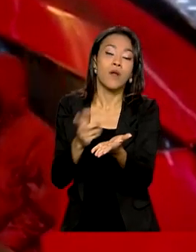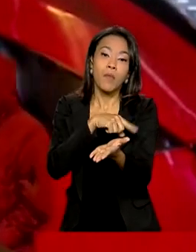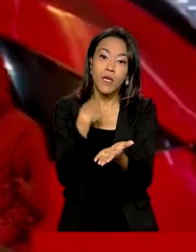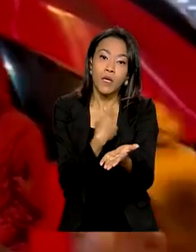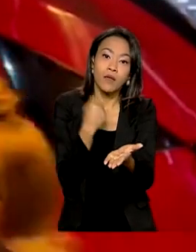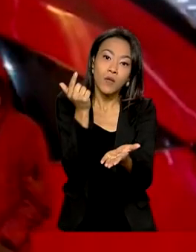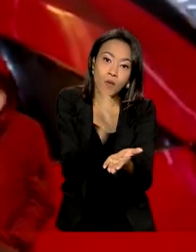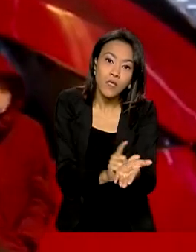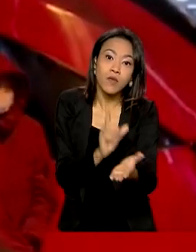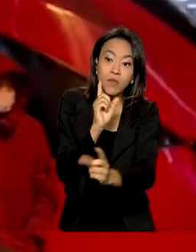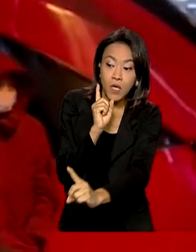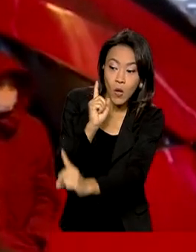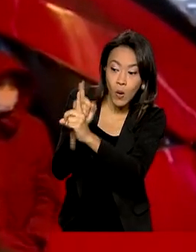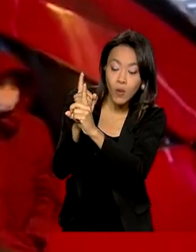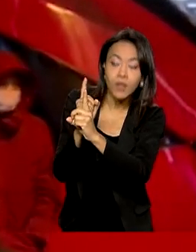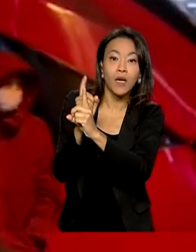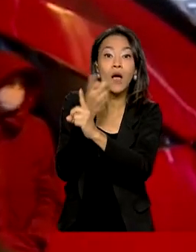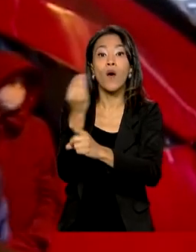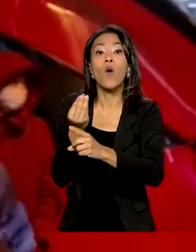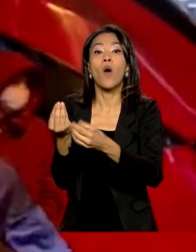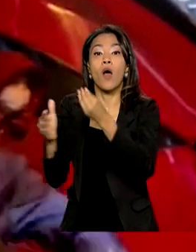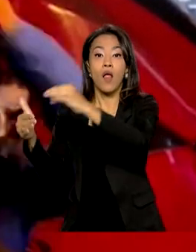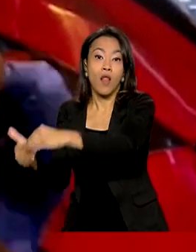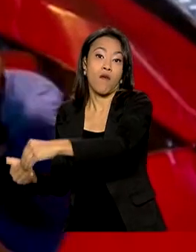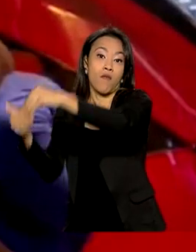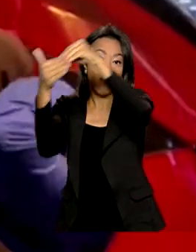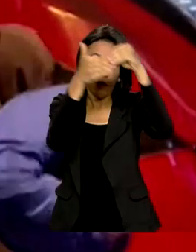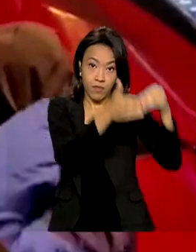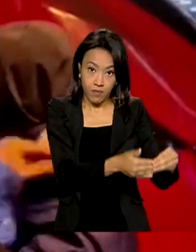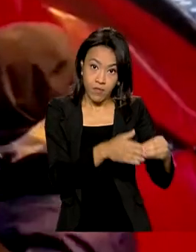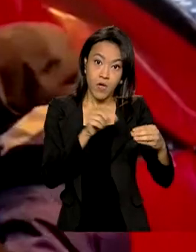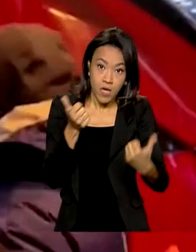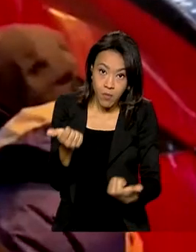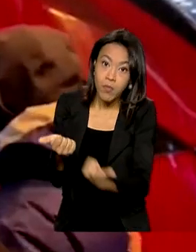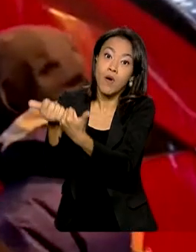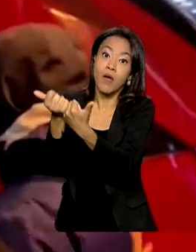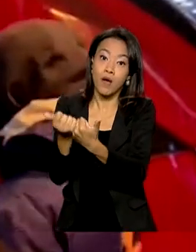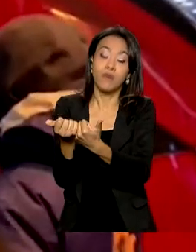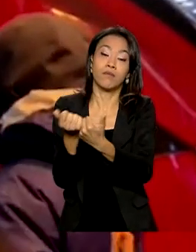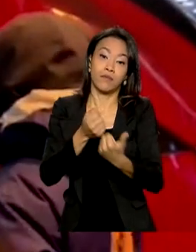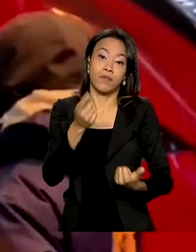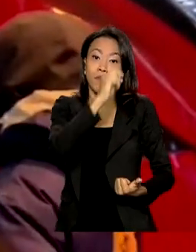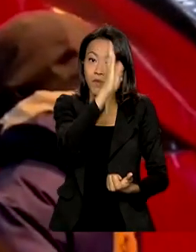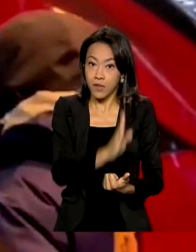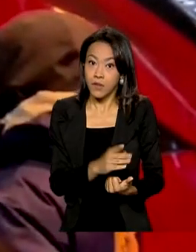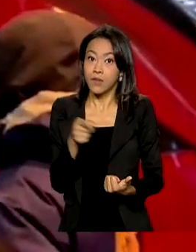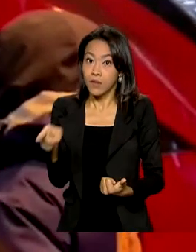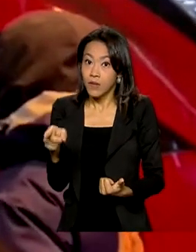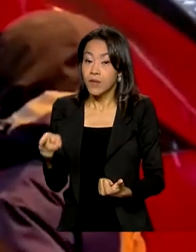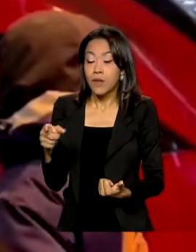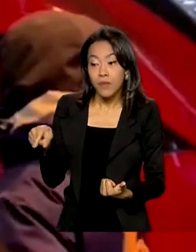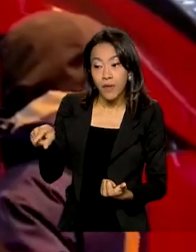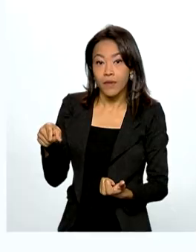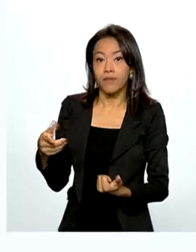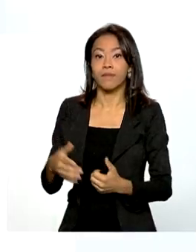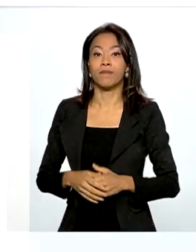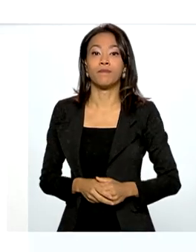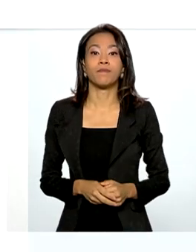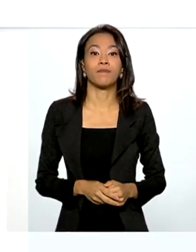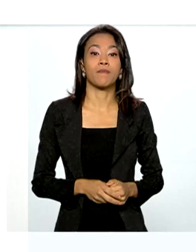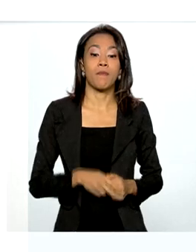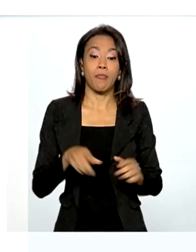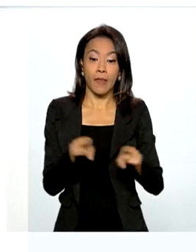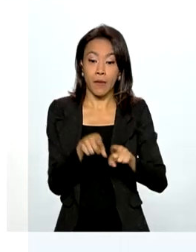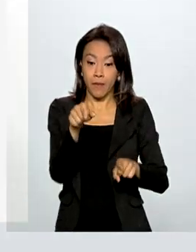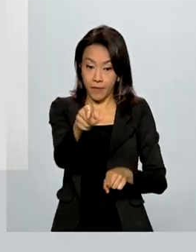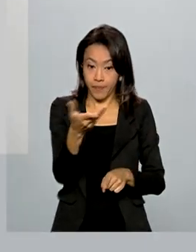nós possamos encontrar a melhor maneira de repatriá-los e ou auxiliá-los nessa exfiltração do território ucraniano. E a